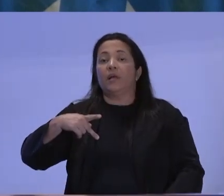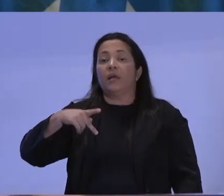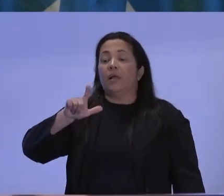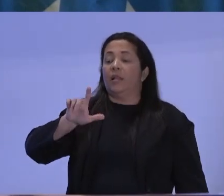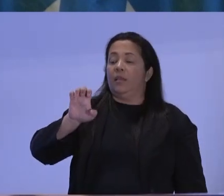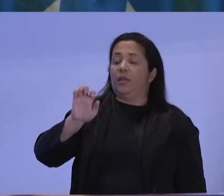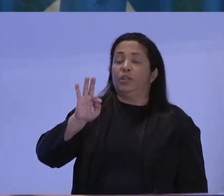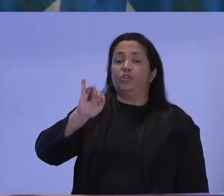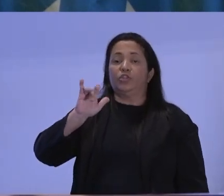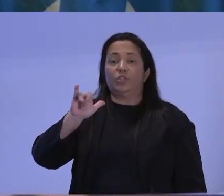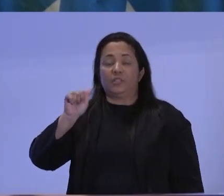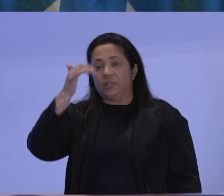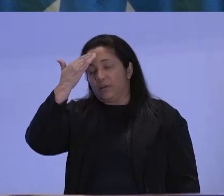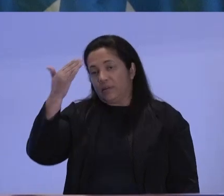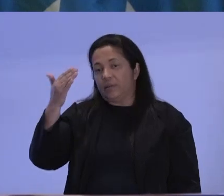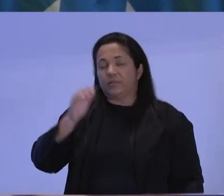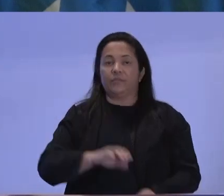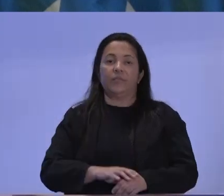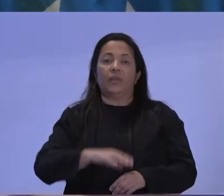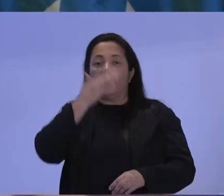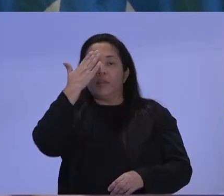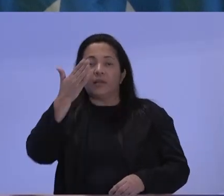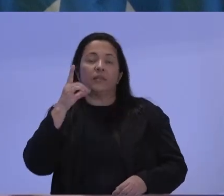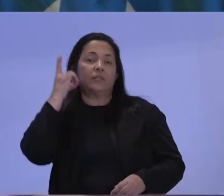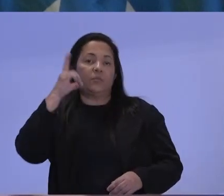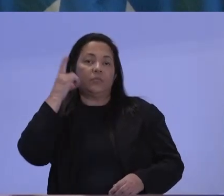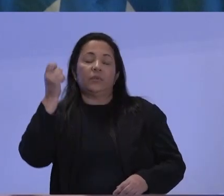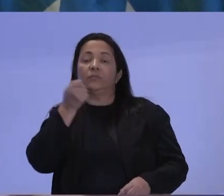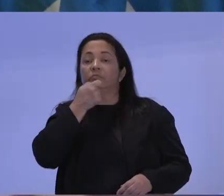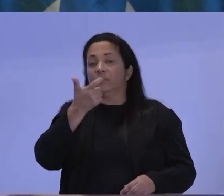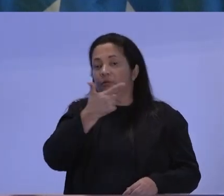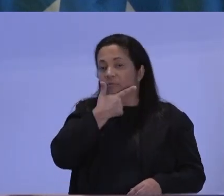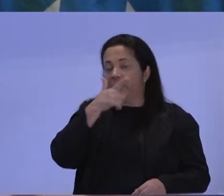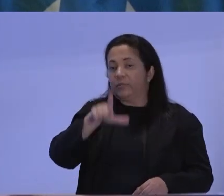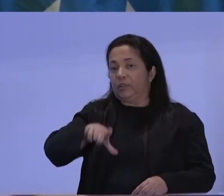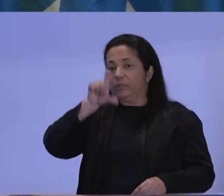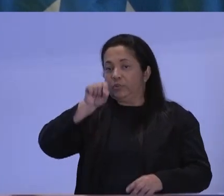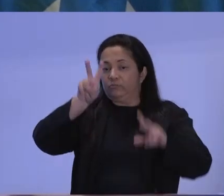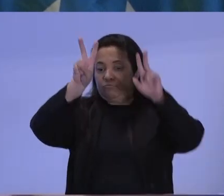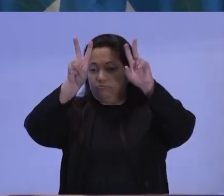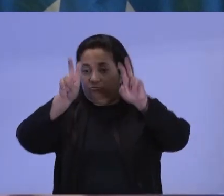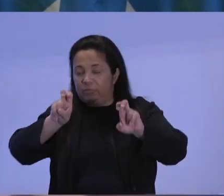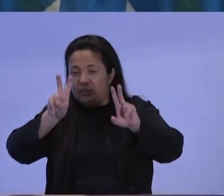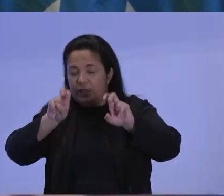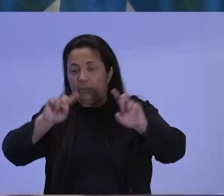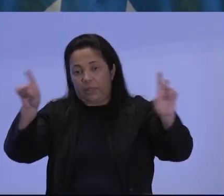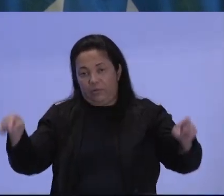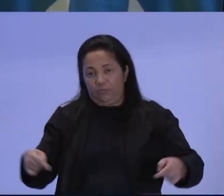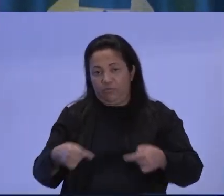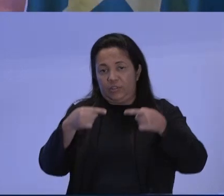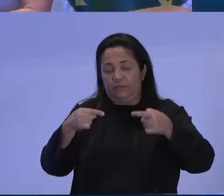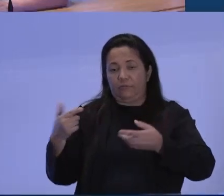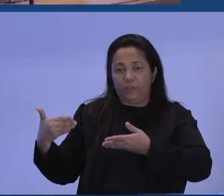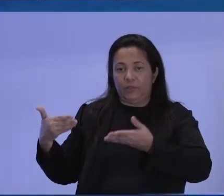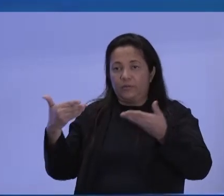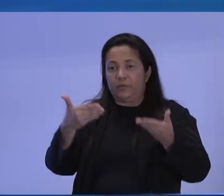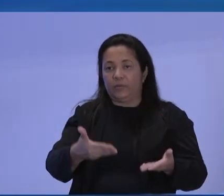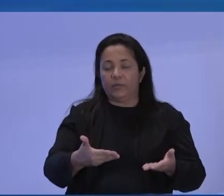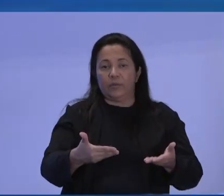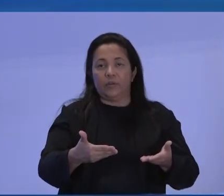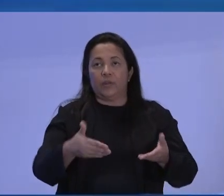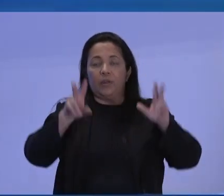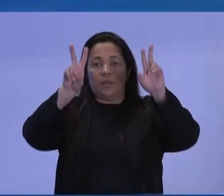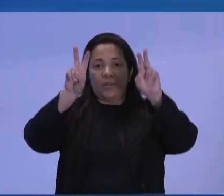Oba, e ao deputado Fábio Félix, por abraçar conosco esse desafio. A mim coube falar sobre os